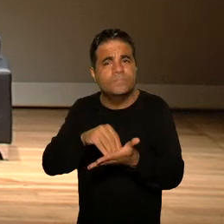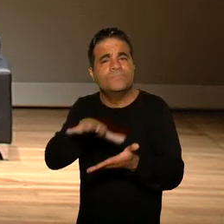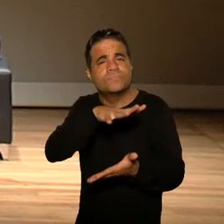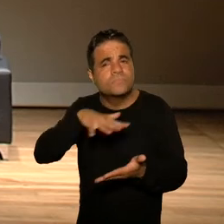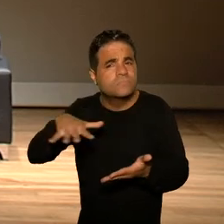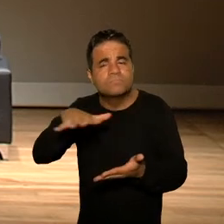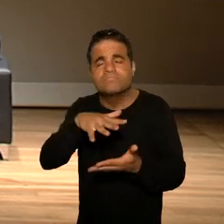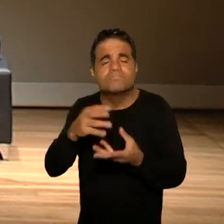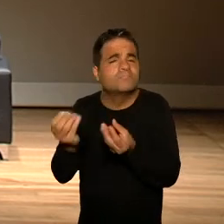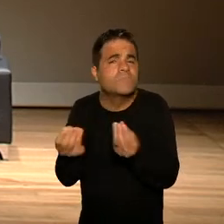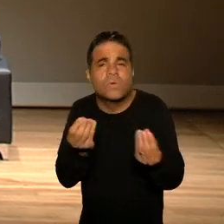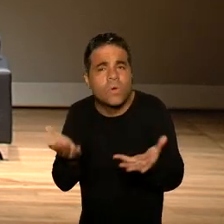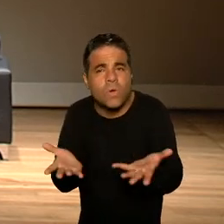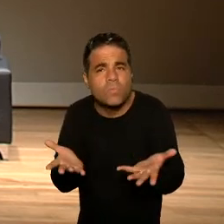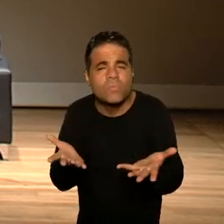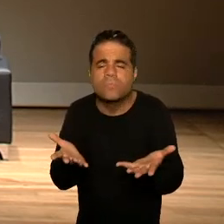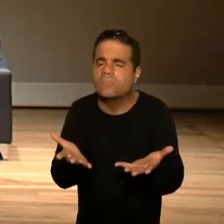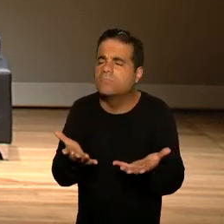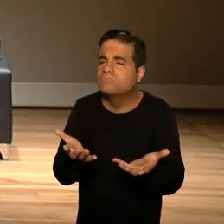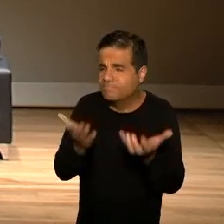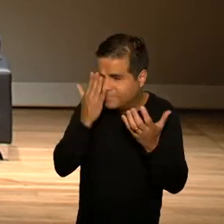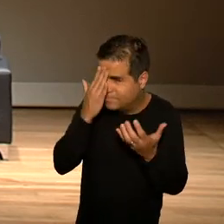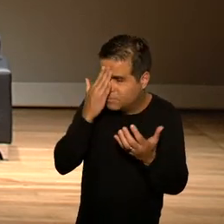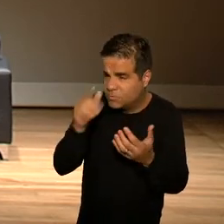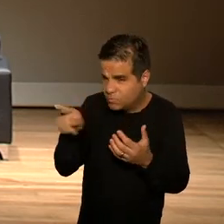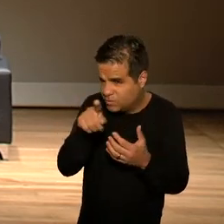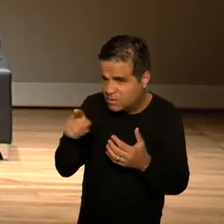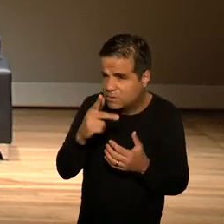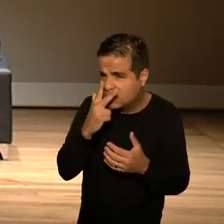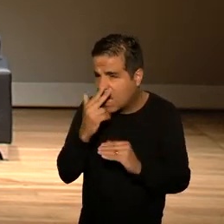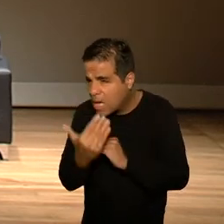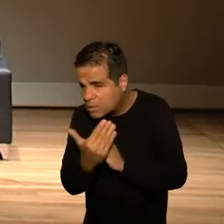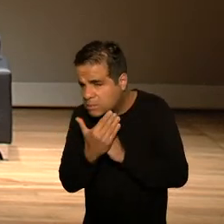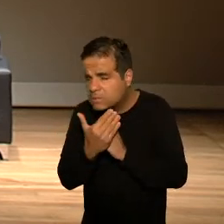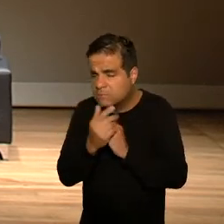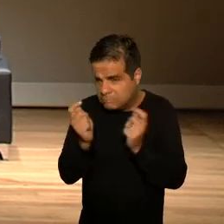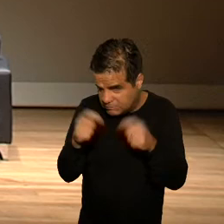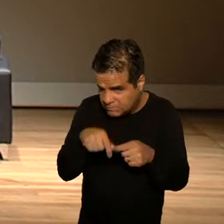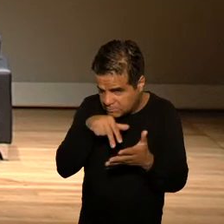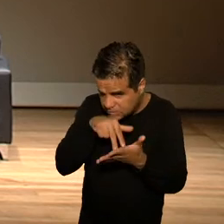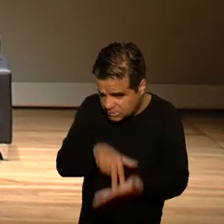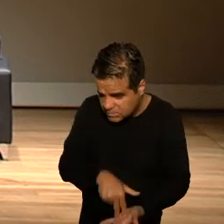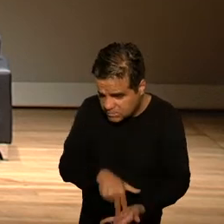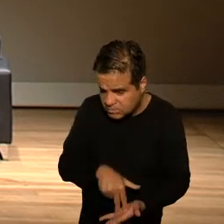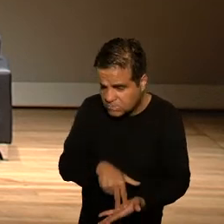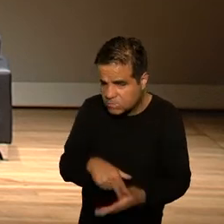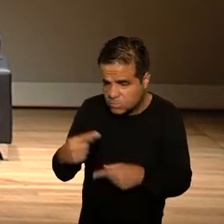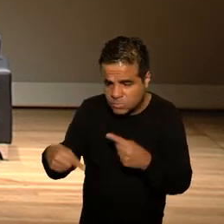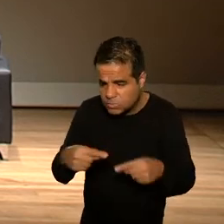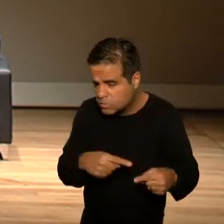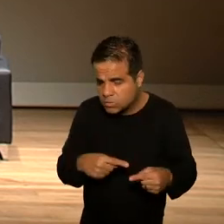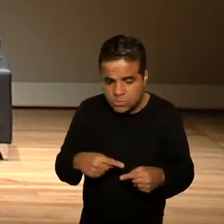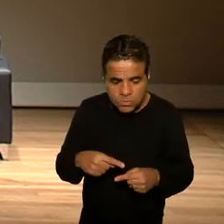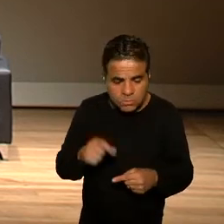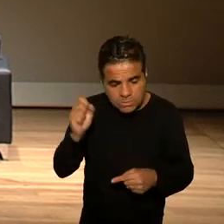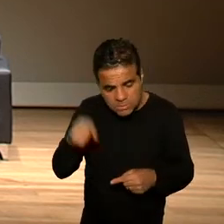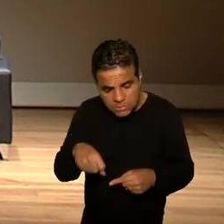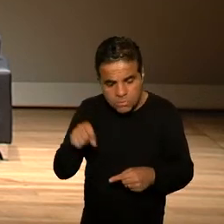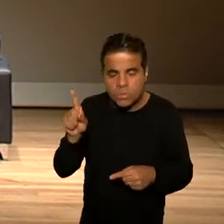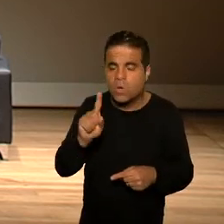e aí eu gostaria de saber de vocês se vocês acham que também é um posicionamento político ou